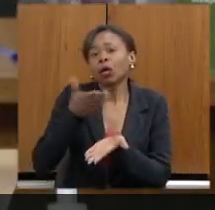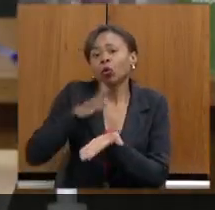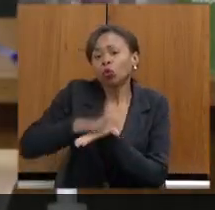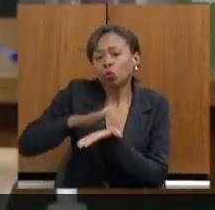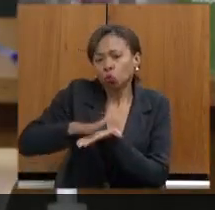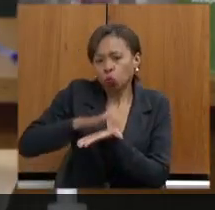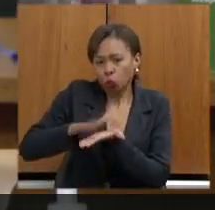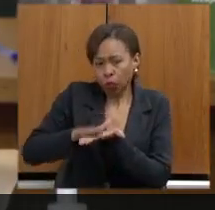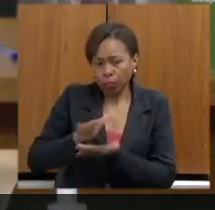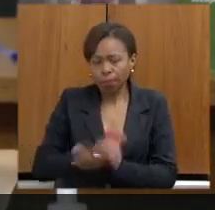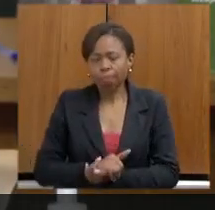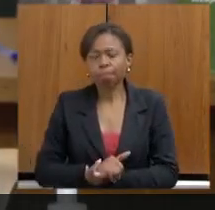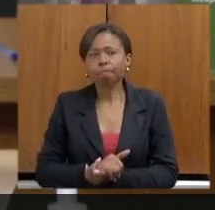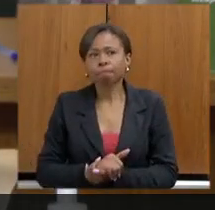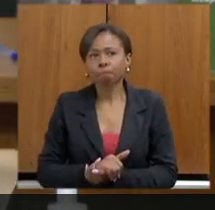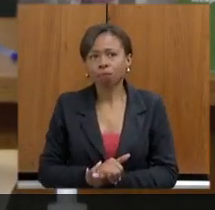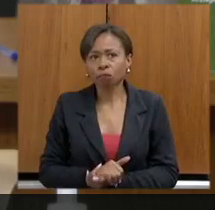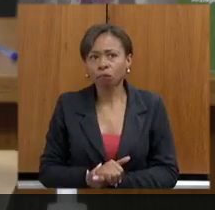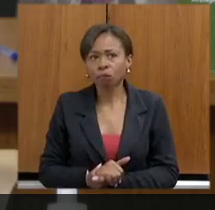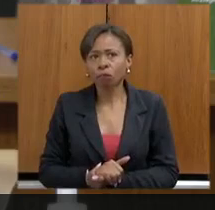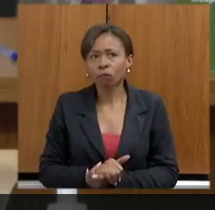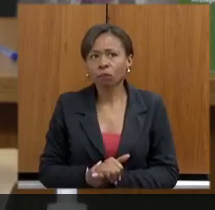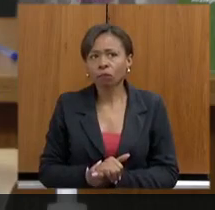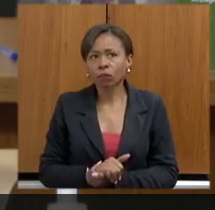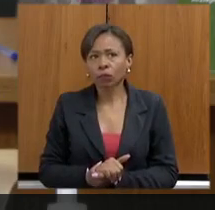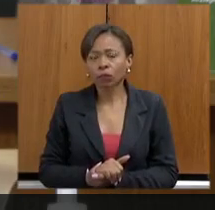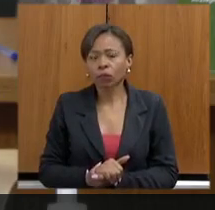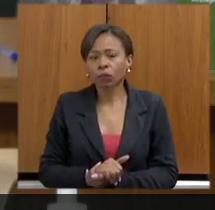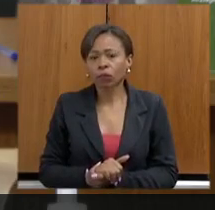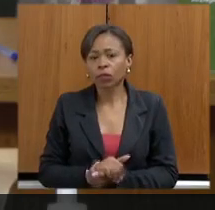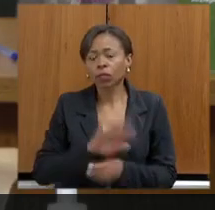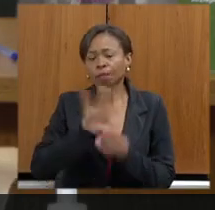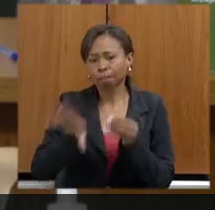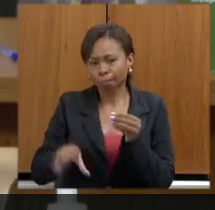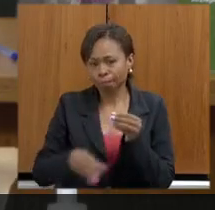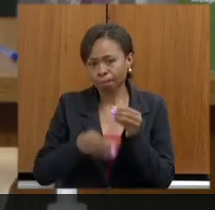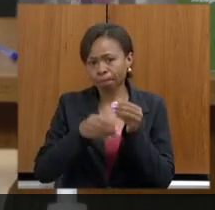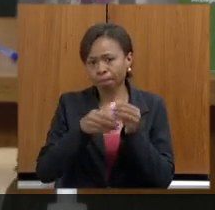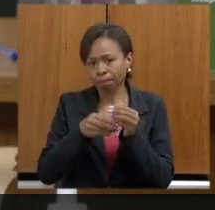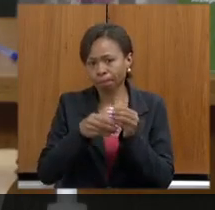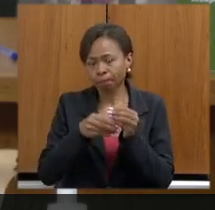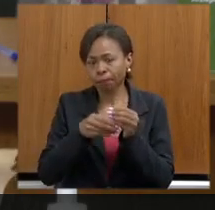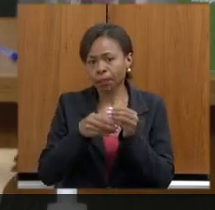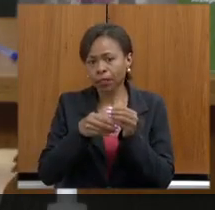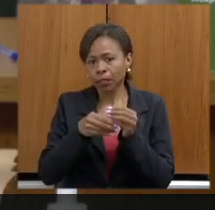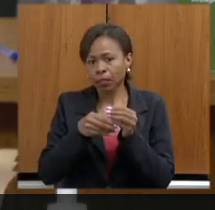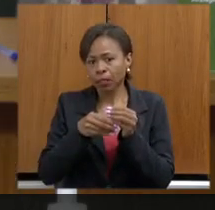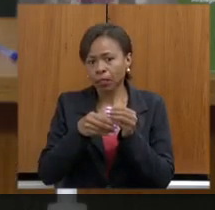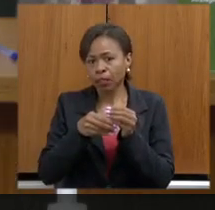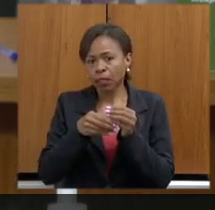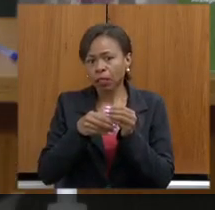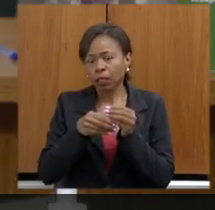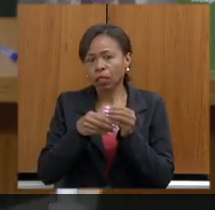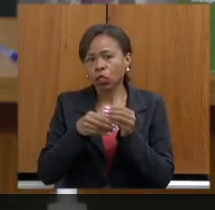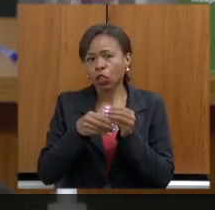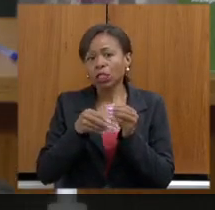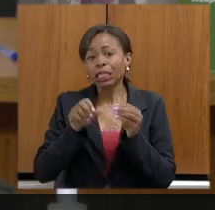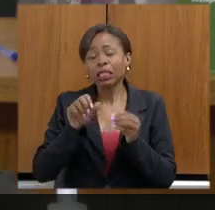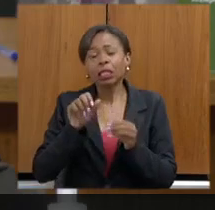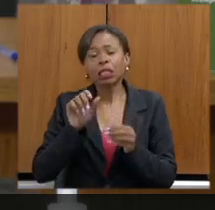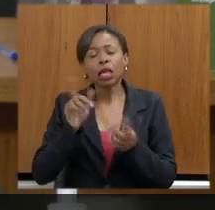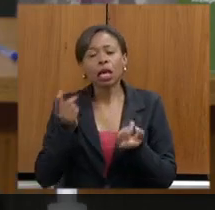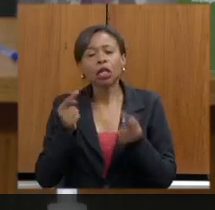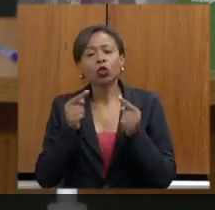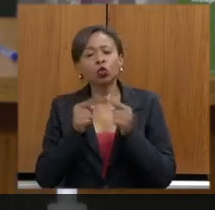o que em termos a é de emendas